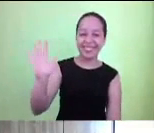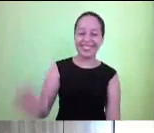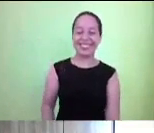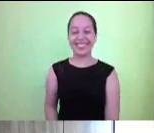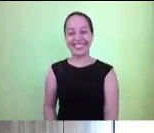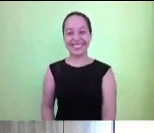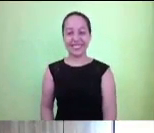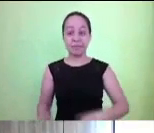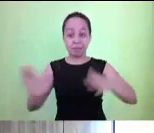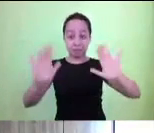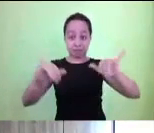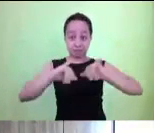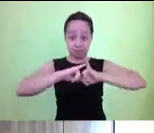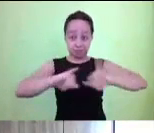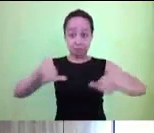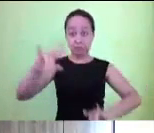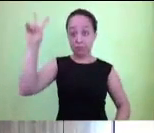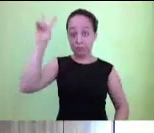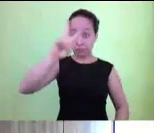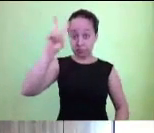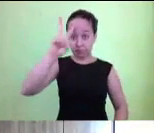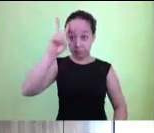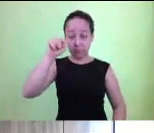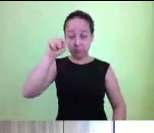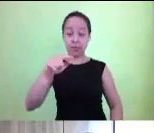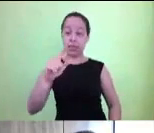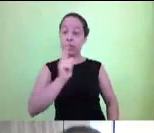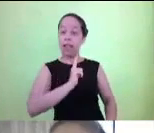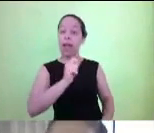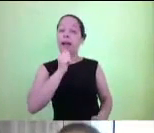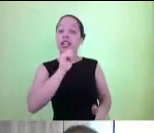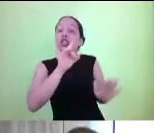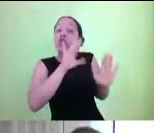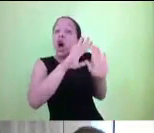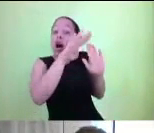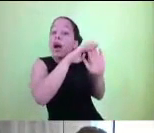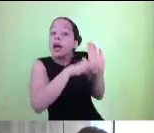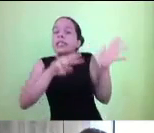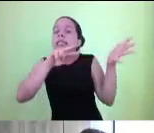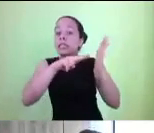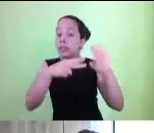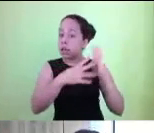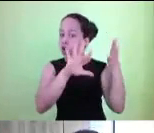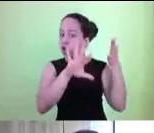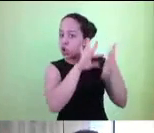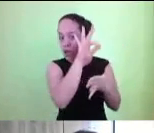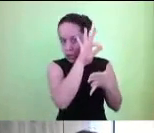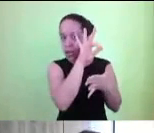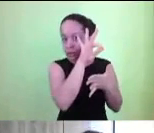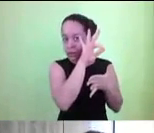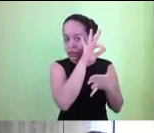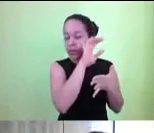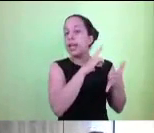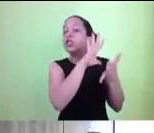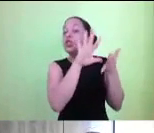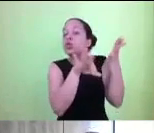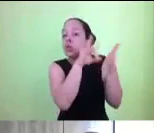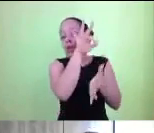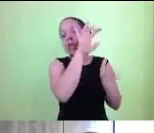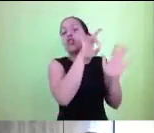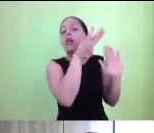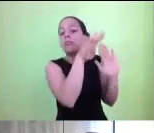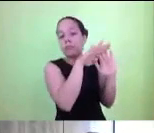Pessoal, então lembramos aí que depois a gente vai deixar disponibilizado, tá? A lista, a gravação com o sorteio, é para